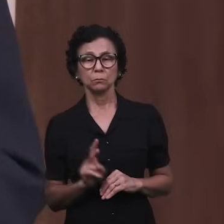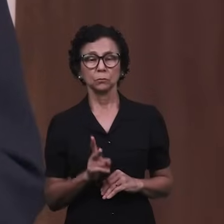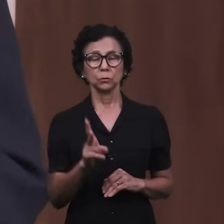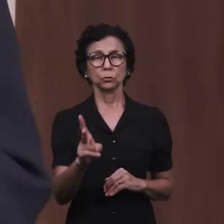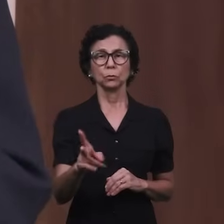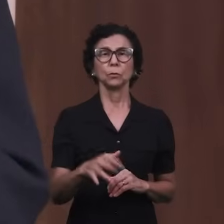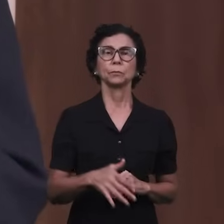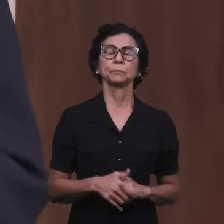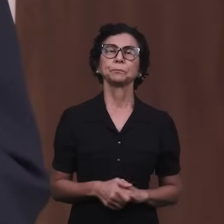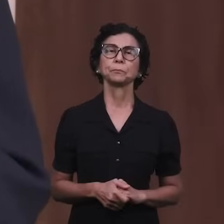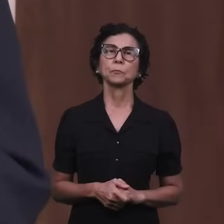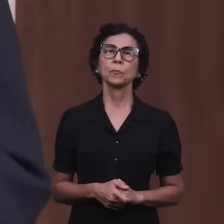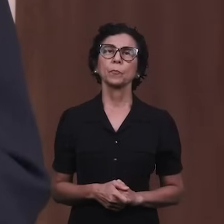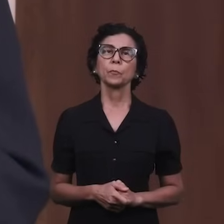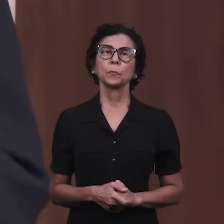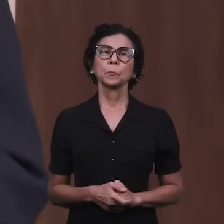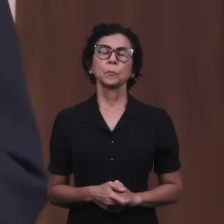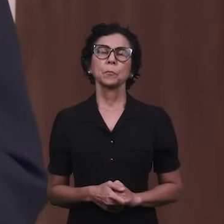outro verso.